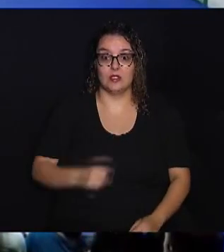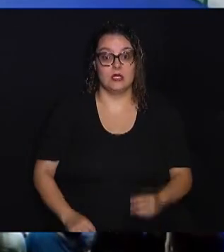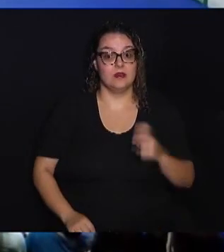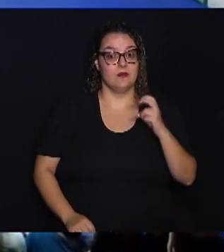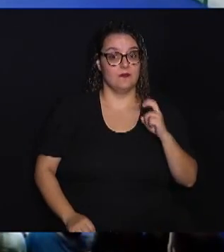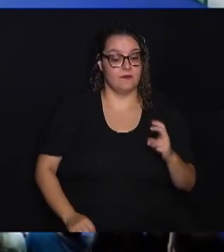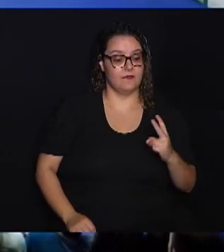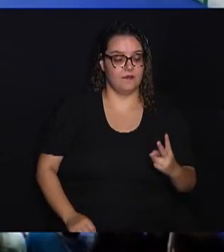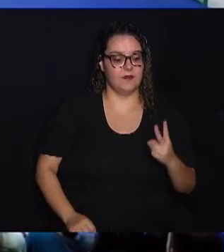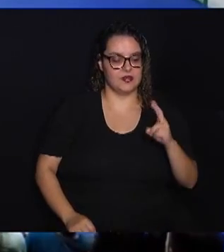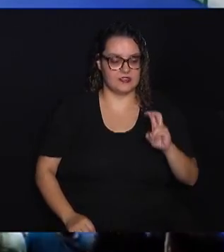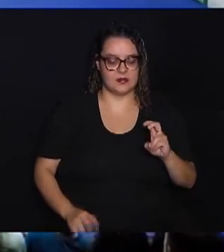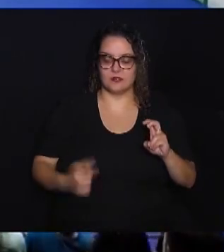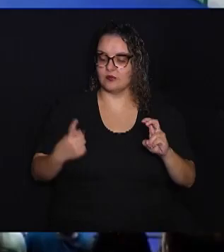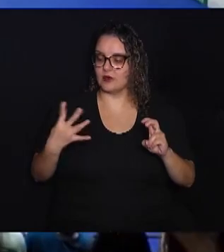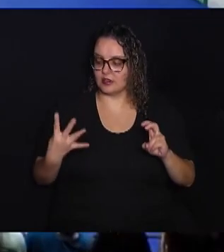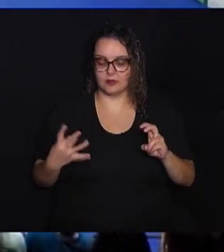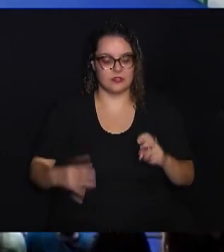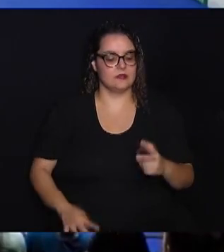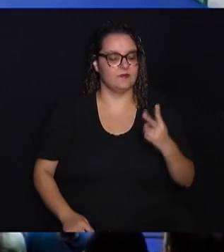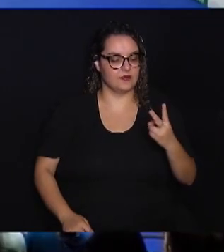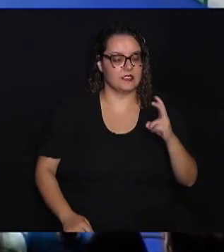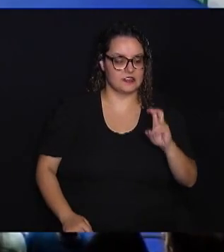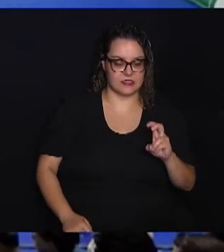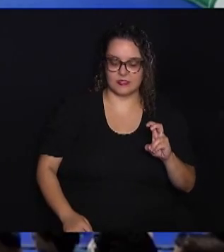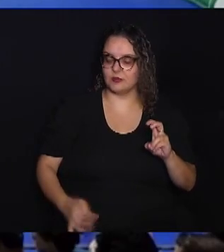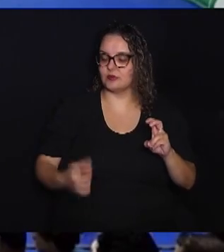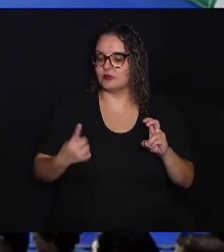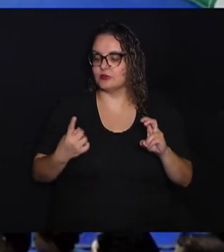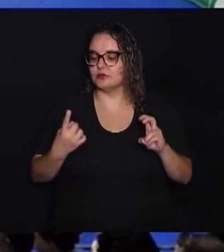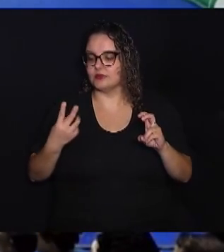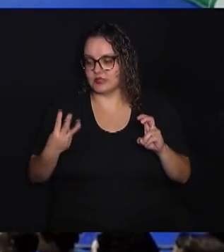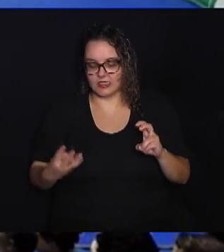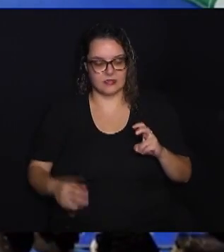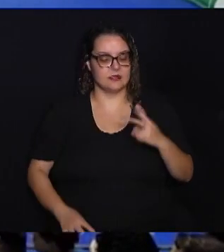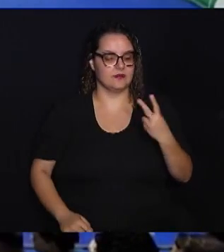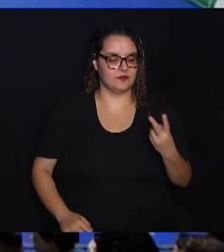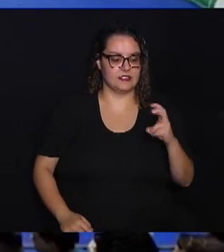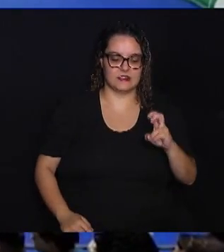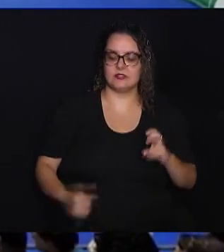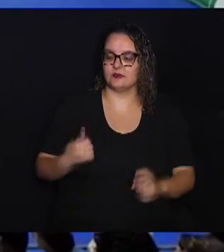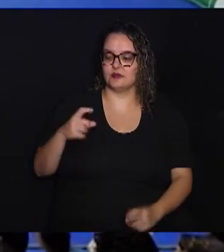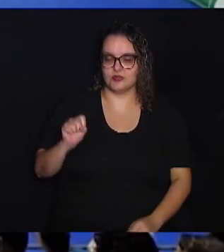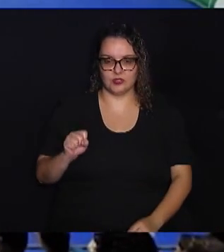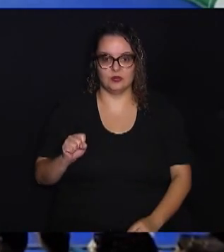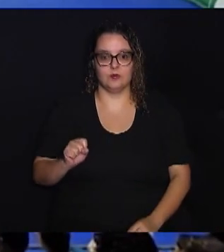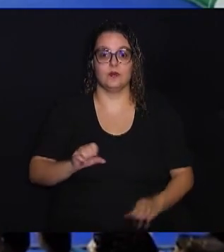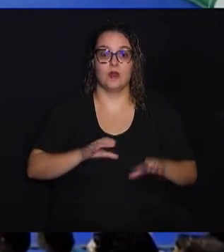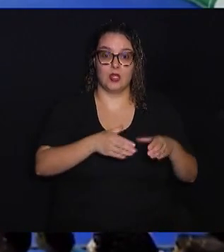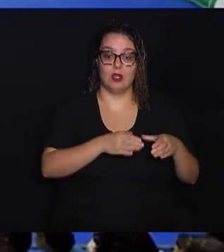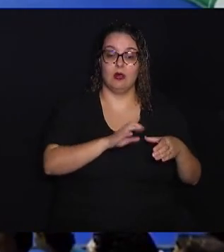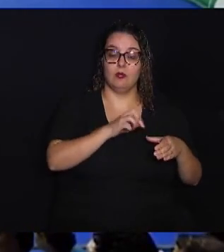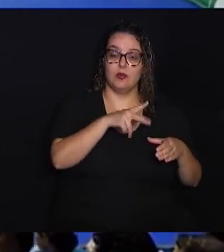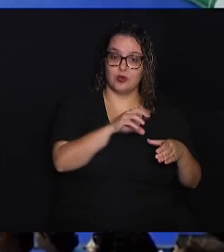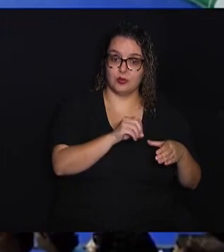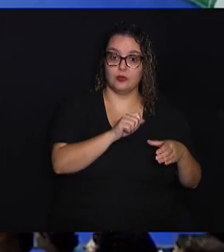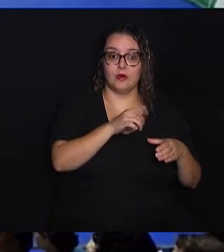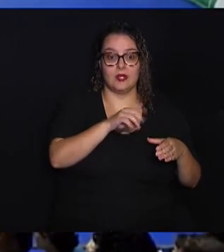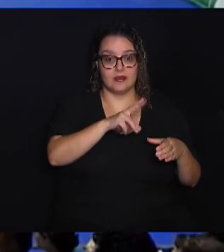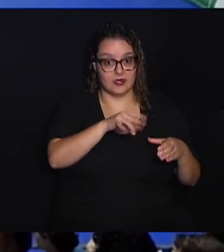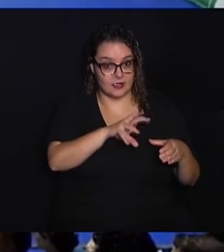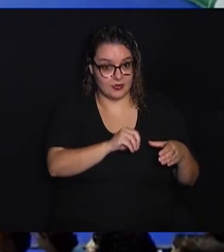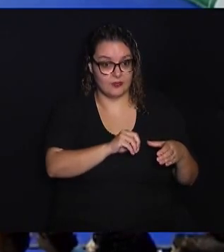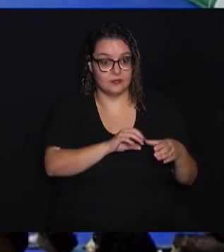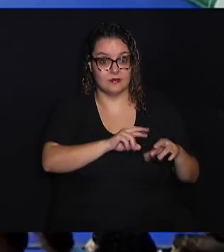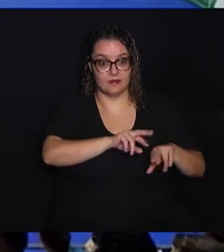25-14, 25-13 e 25-18. O time de Bruninho, Adriano, Bruno Lima e companhia se impôs